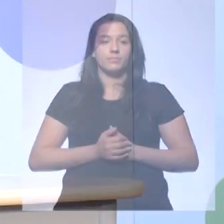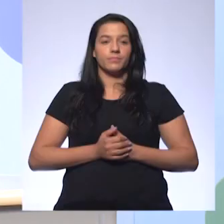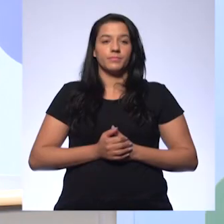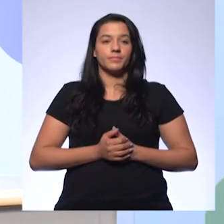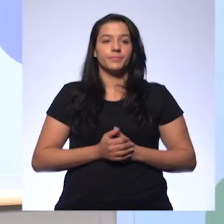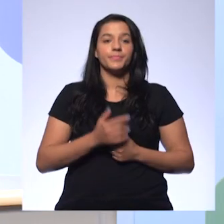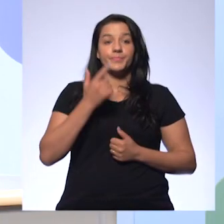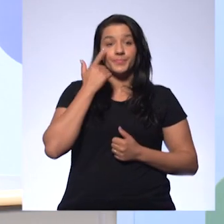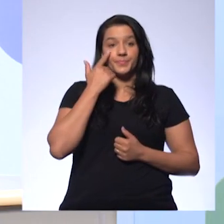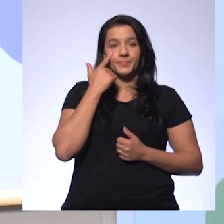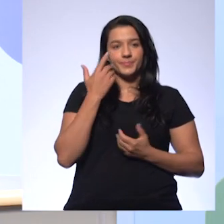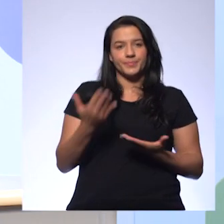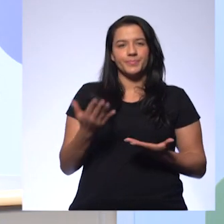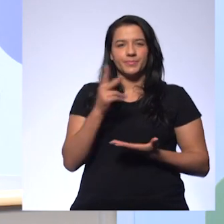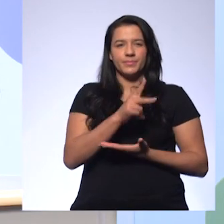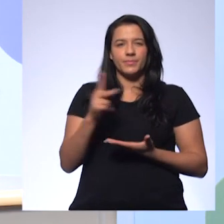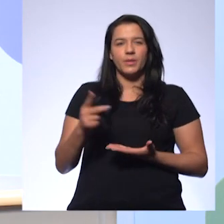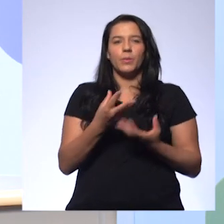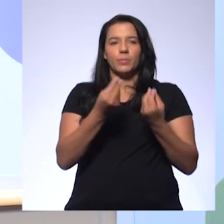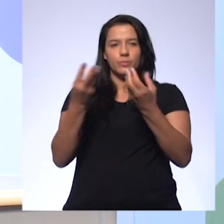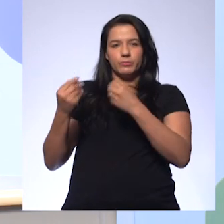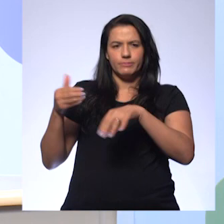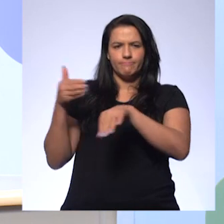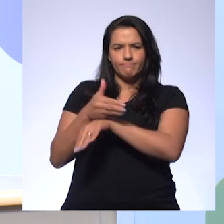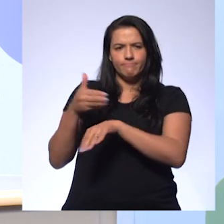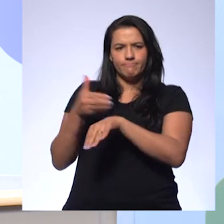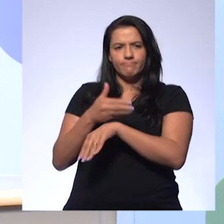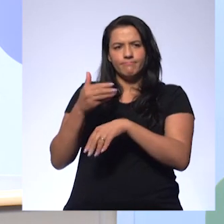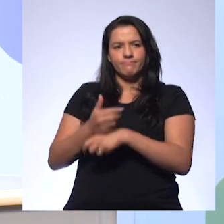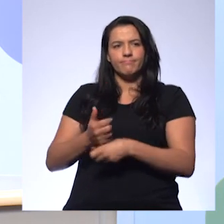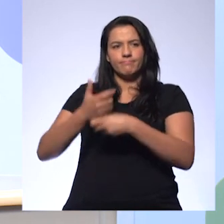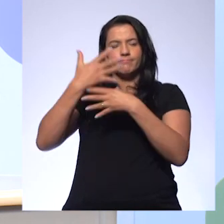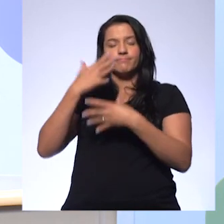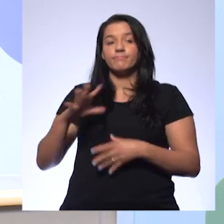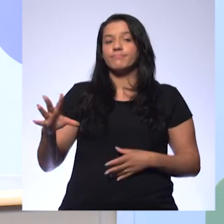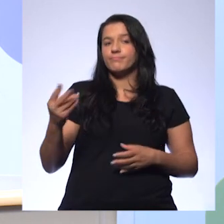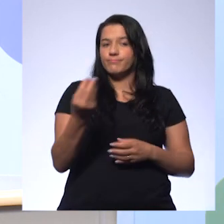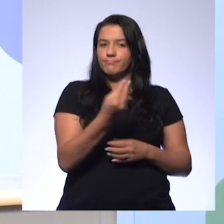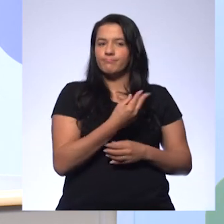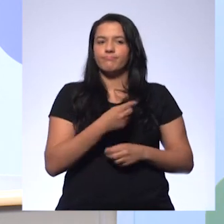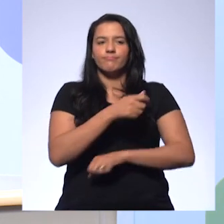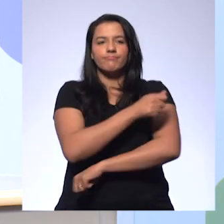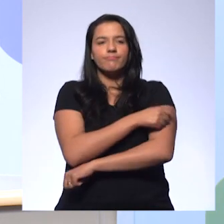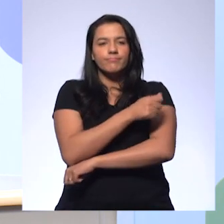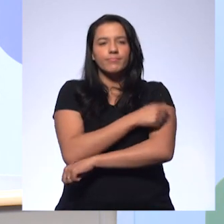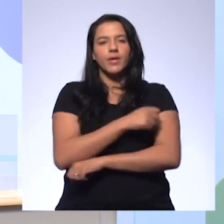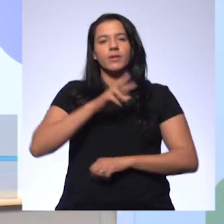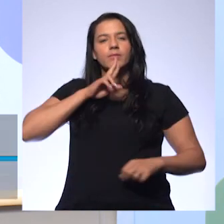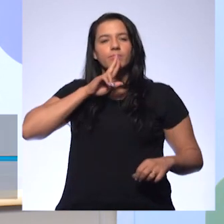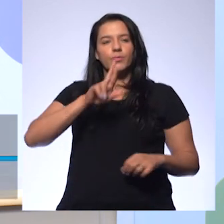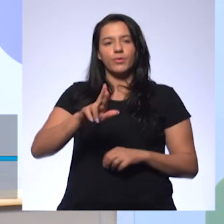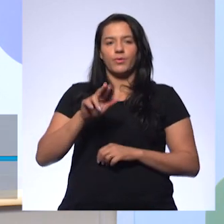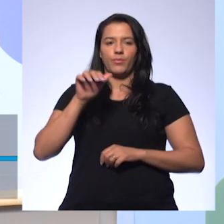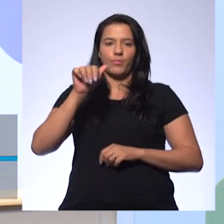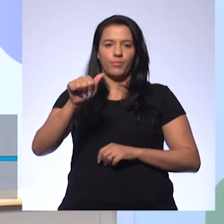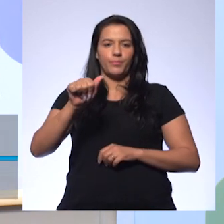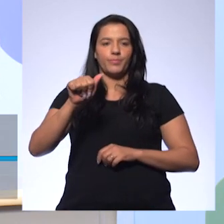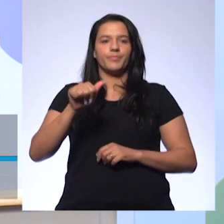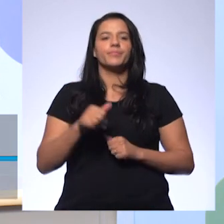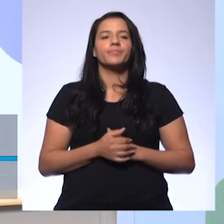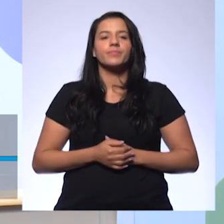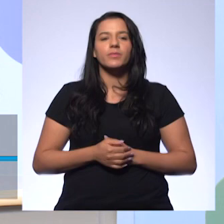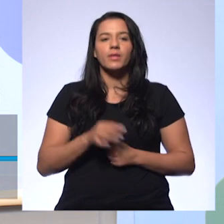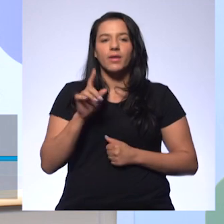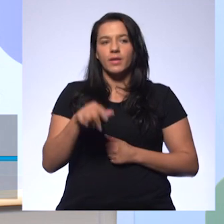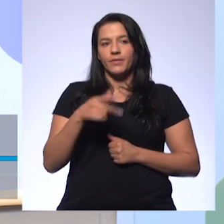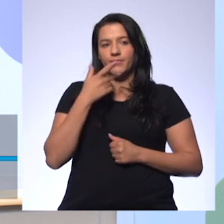Olha só, professora, bastante interação aqui. A grande maioria dos alunos respondeu A, né, dizendo